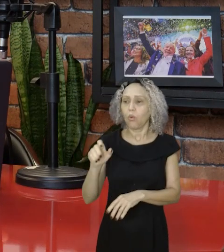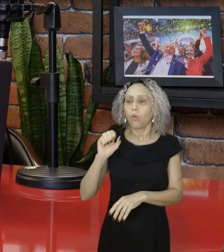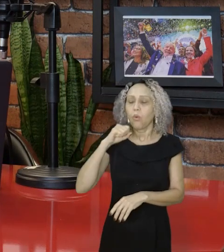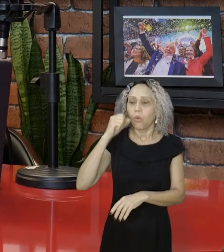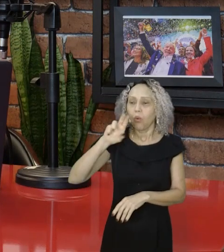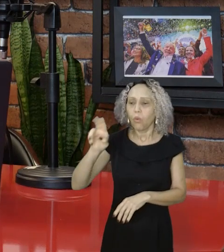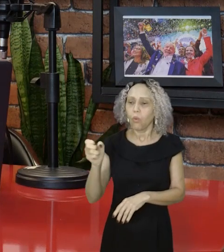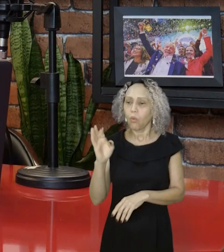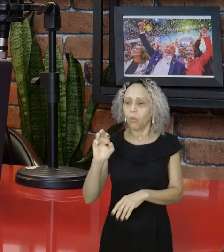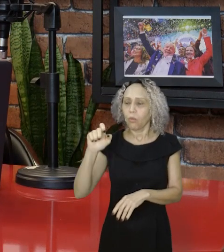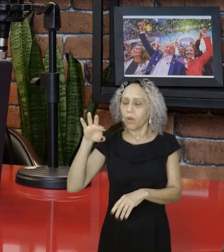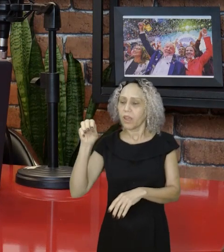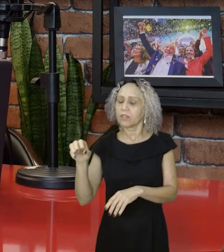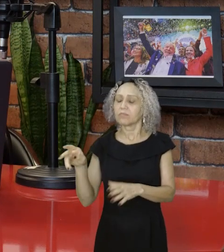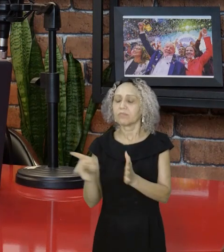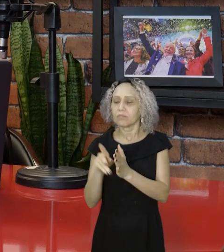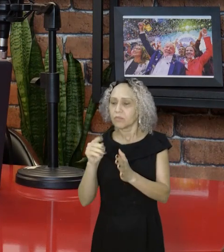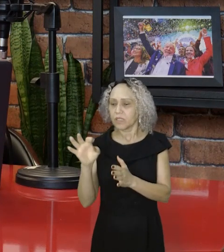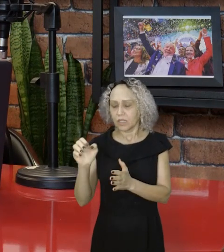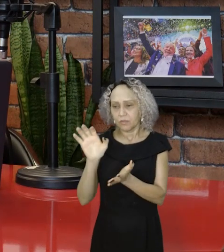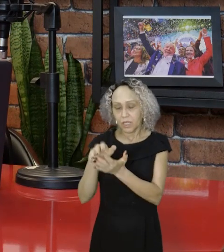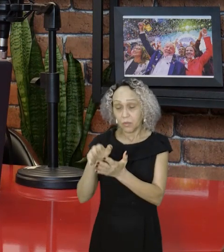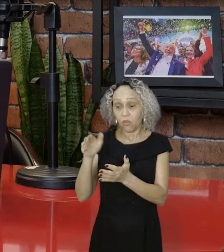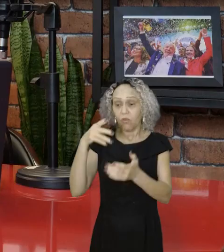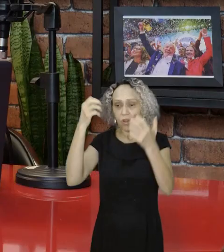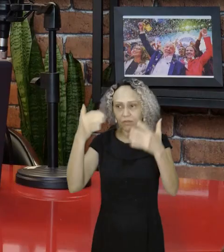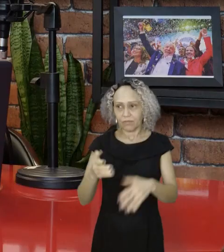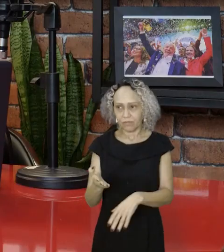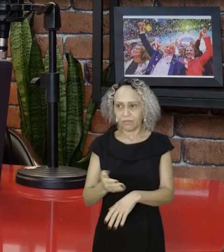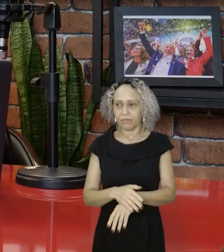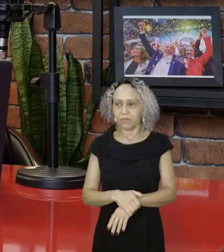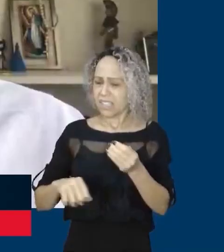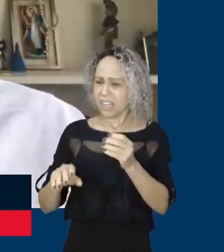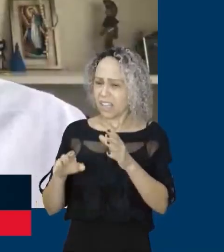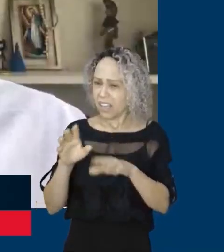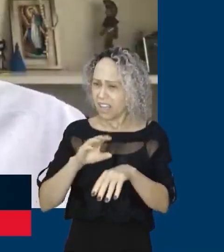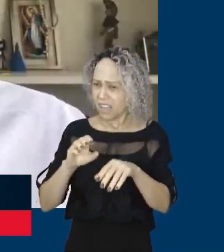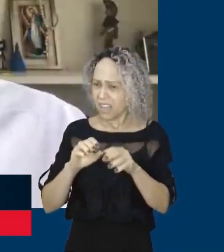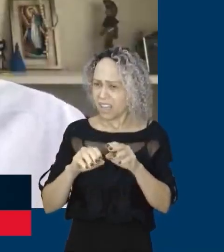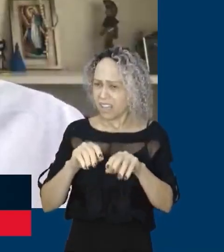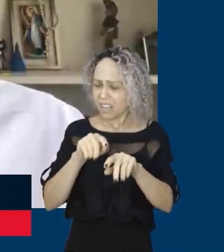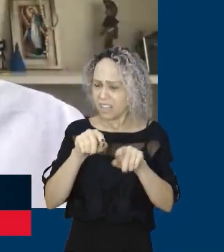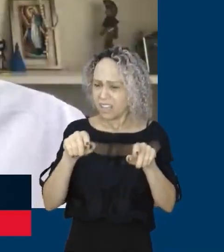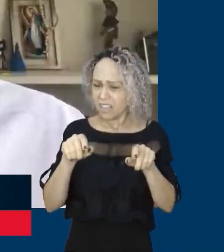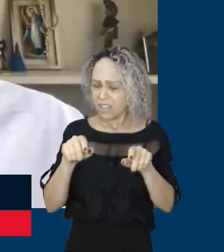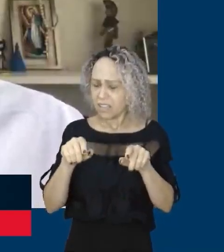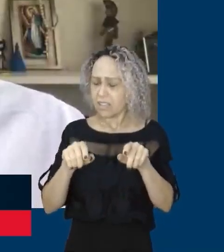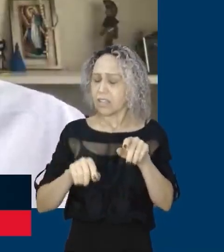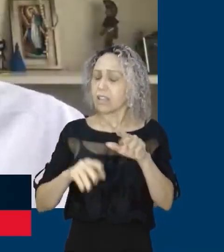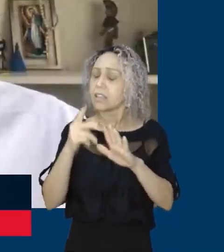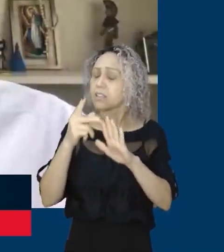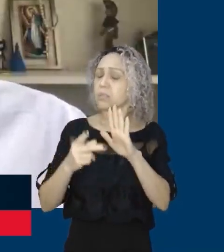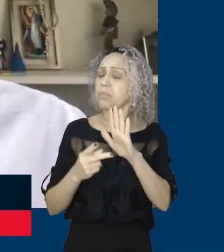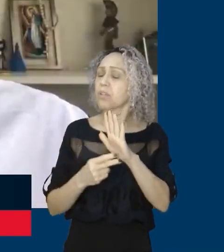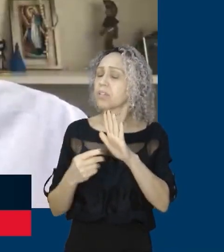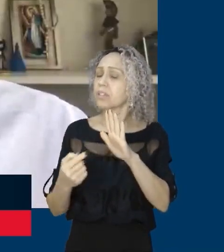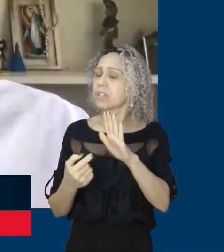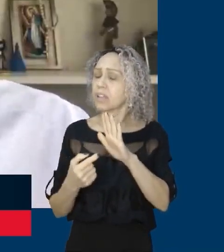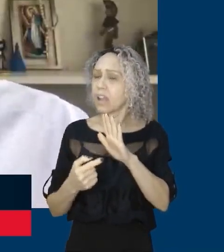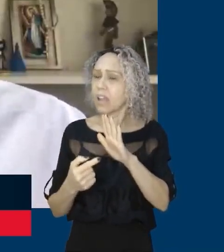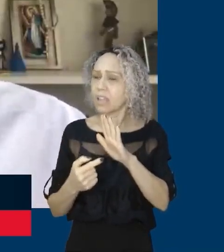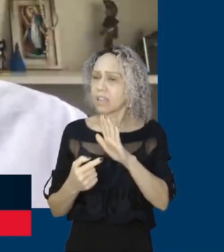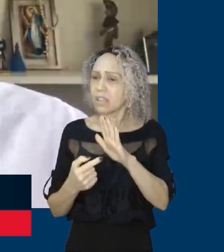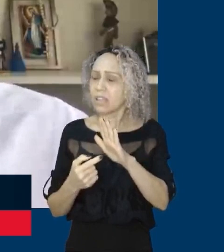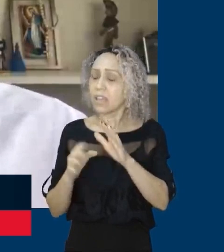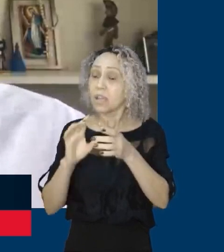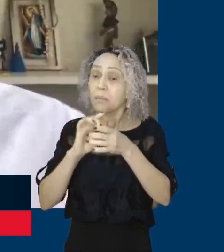de Pernambuco, falou sobre a análise desse projeto de lei que corre na CCJ. No caso desse projeto, ele